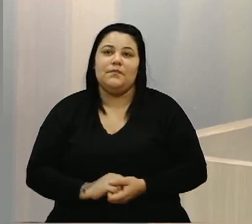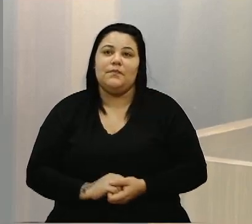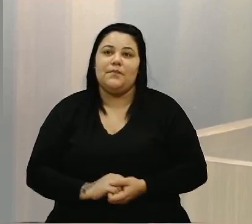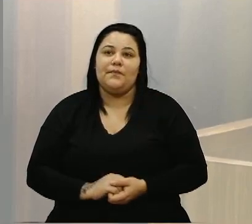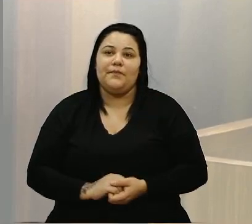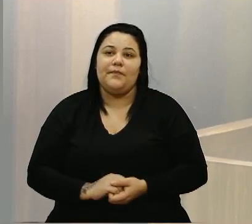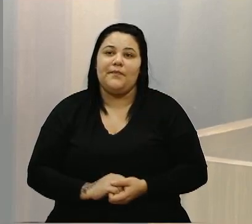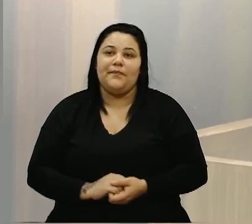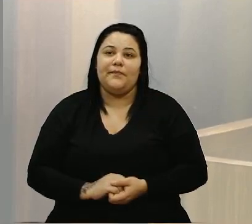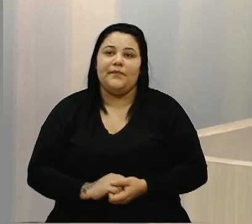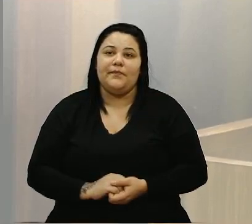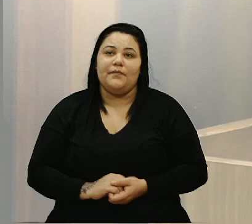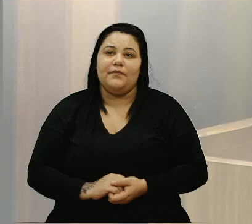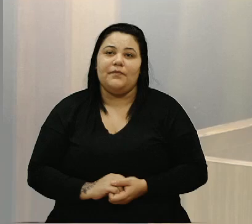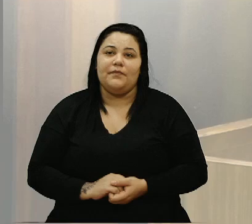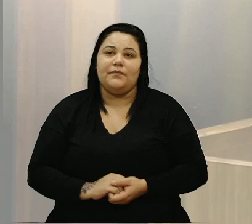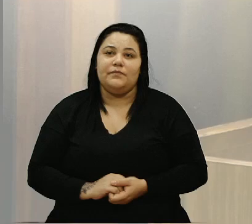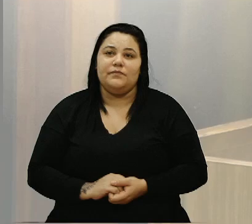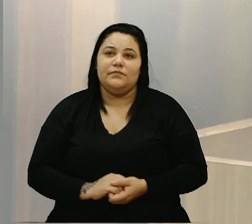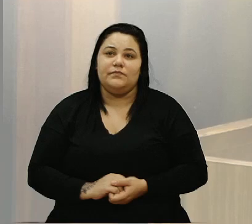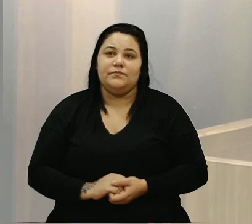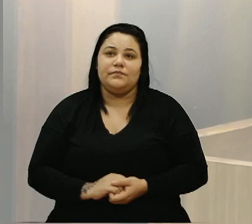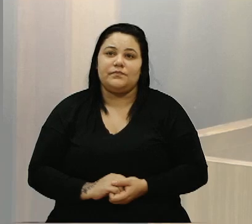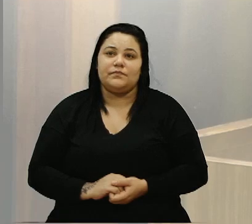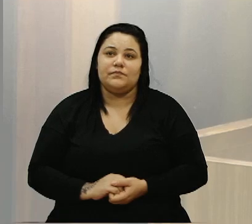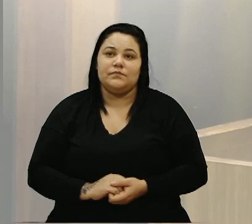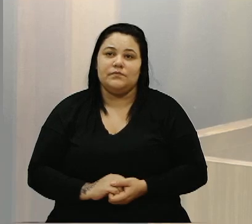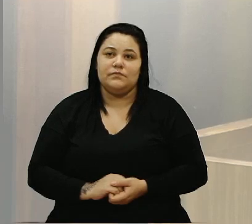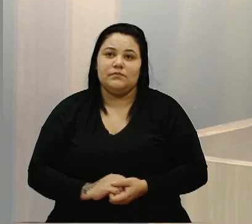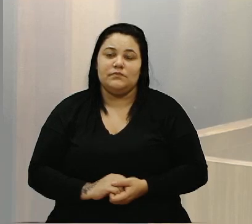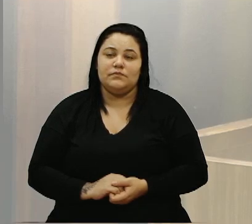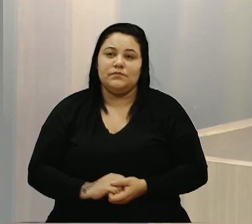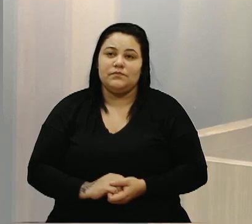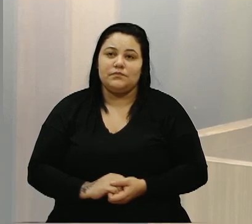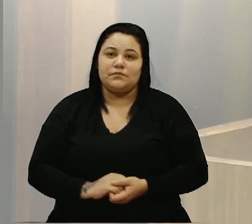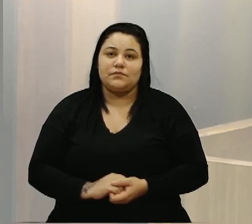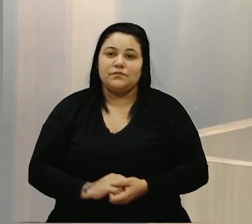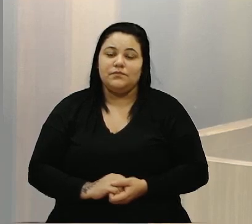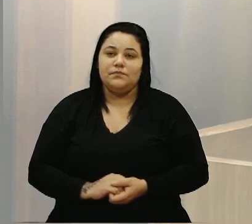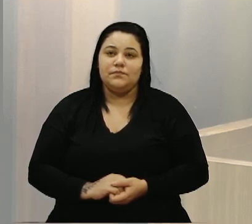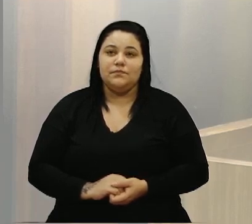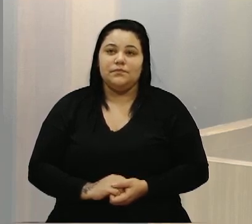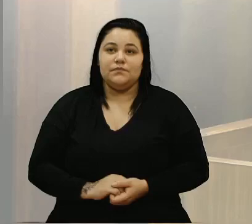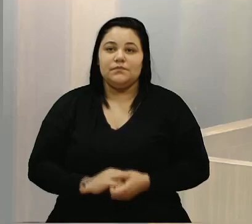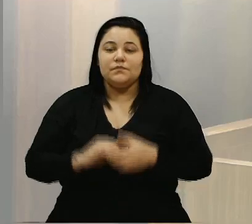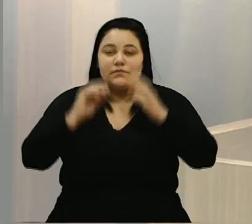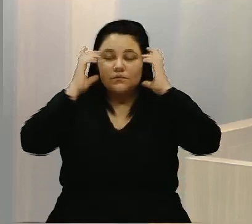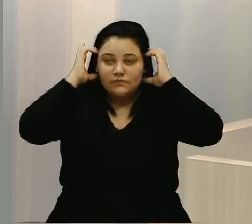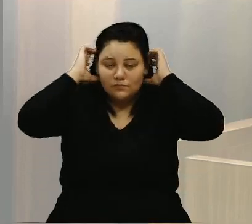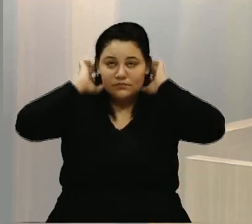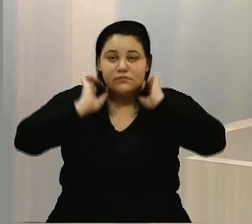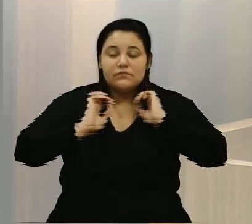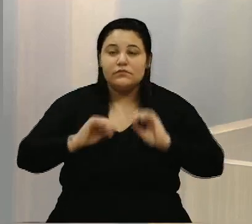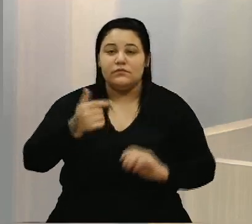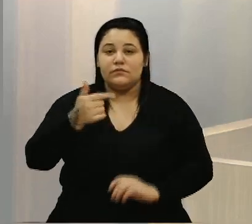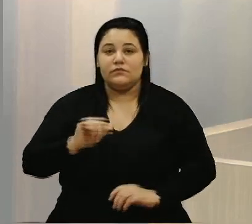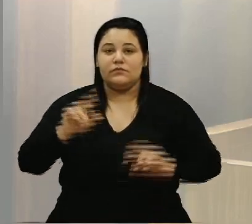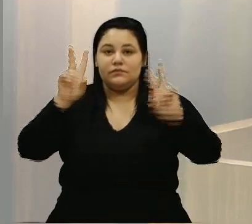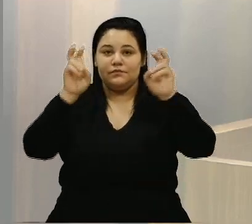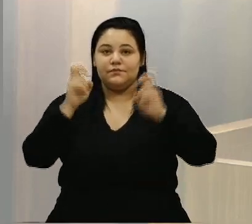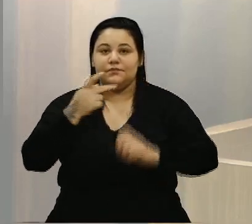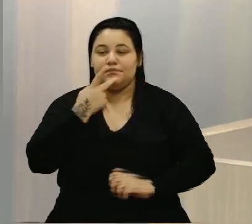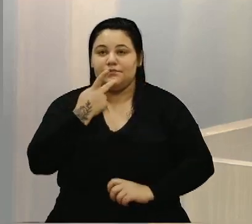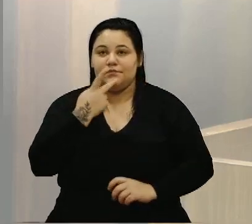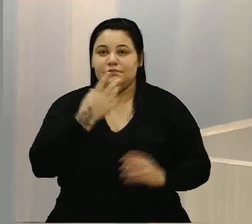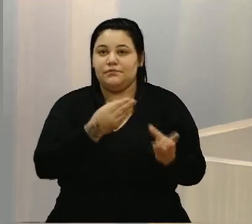menor complexidade para hospitais com maior complexidade. Um outro tema que é muito falado aqui nessa